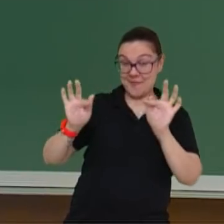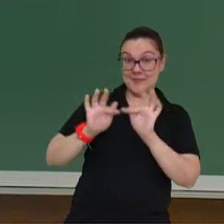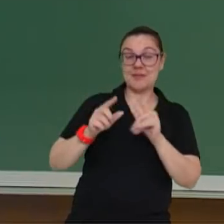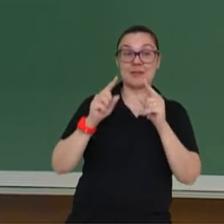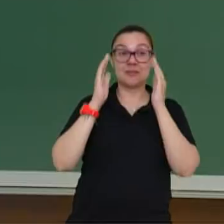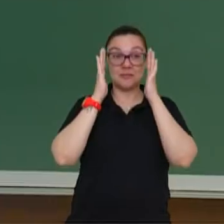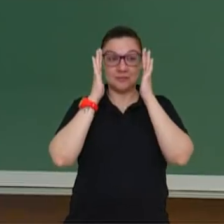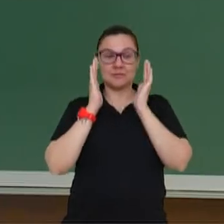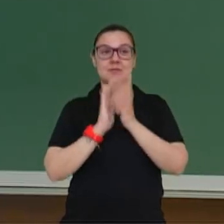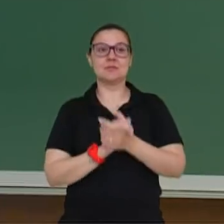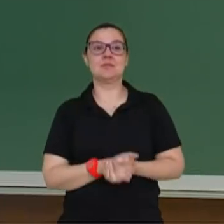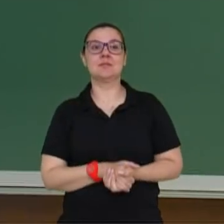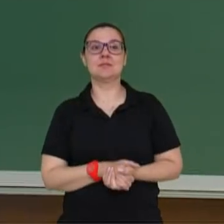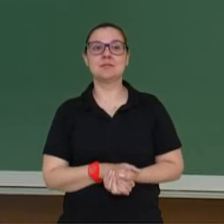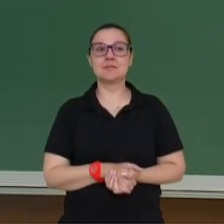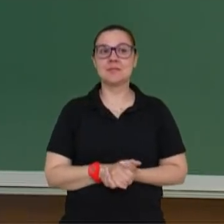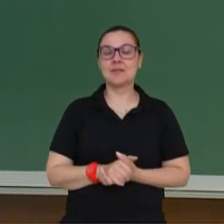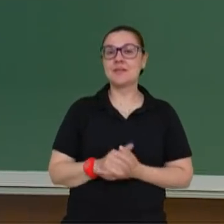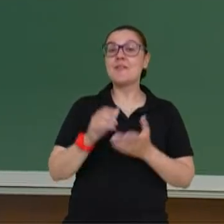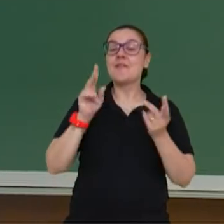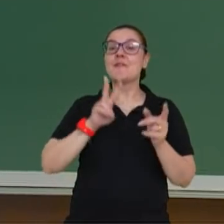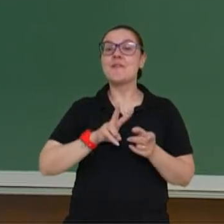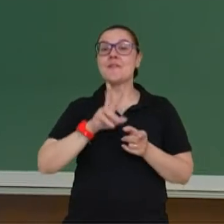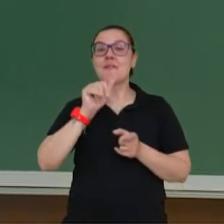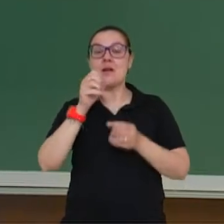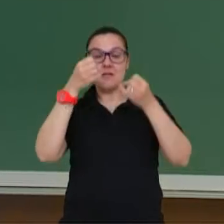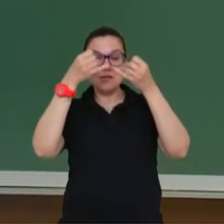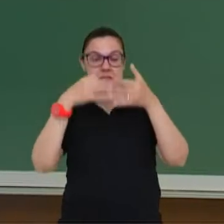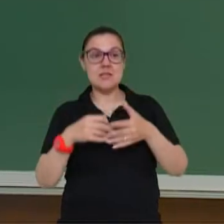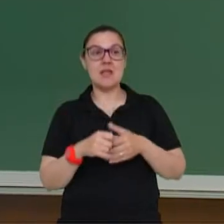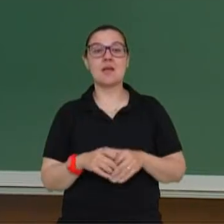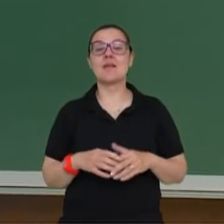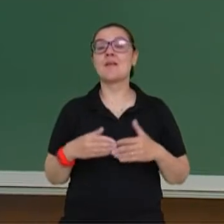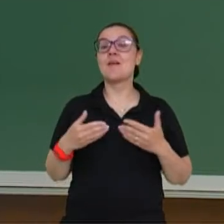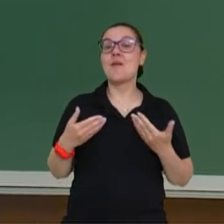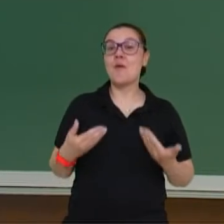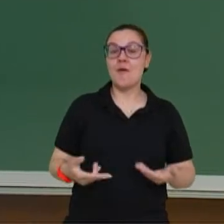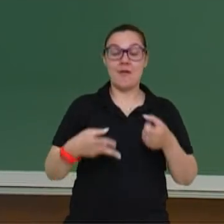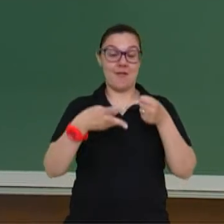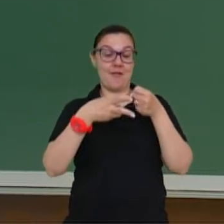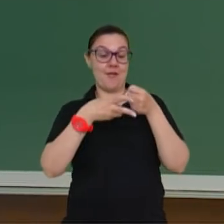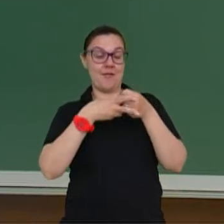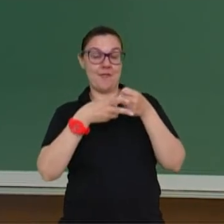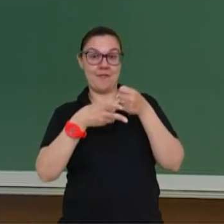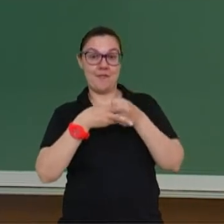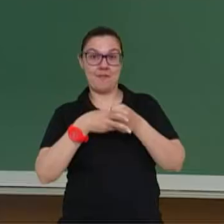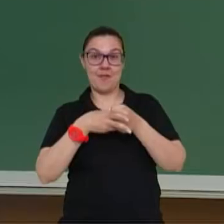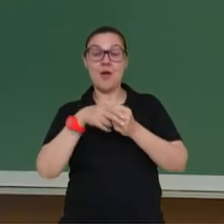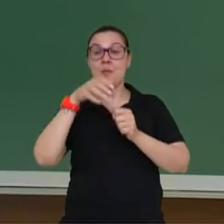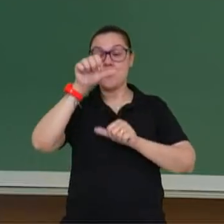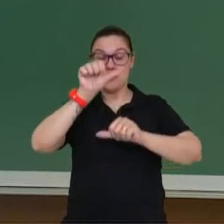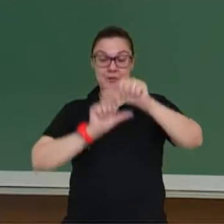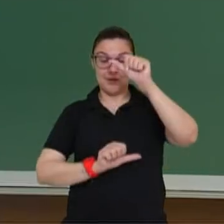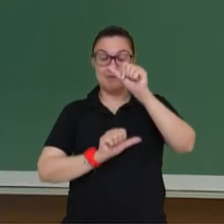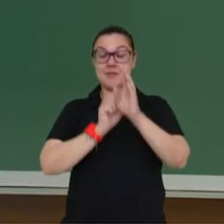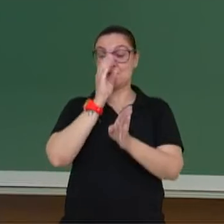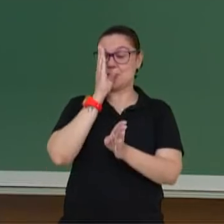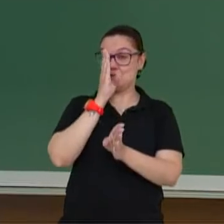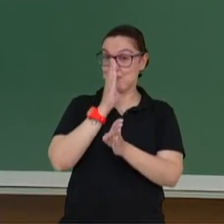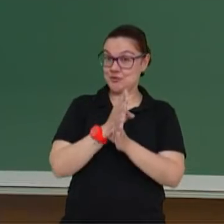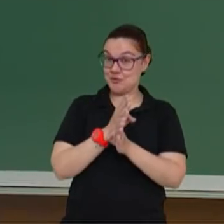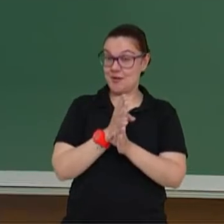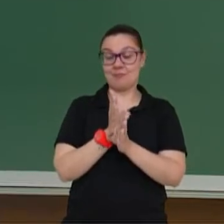tirinha aqui, que está aqui, e vão dizer se o verbo é transitivo direto